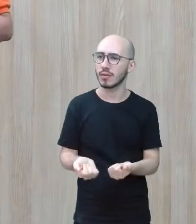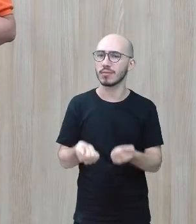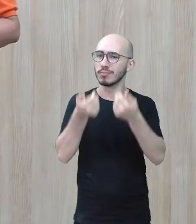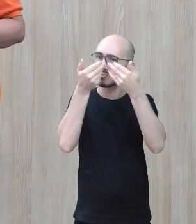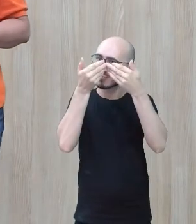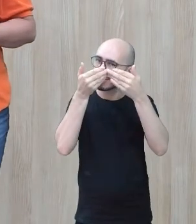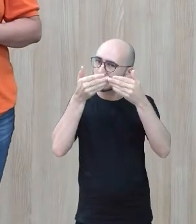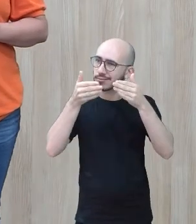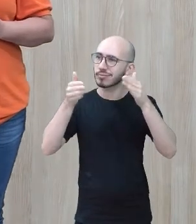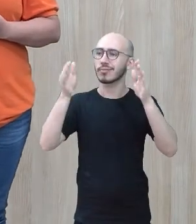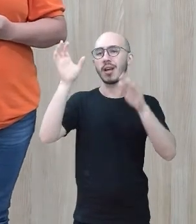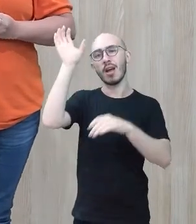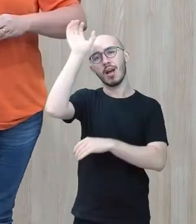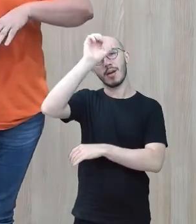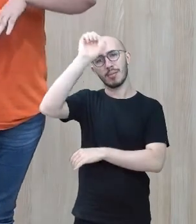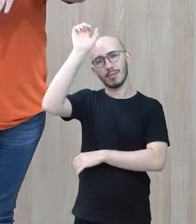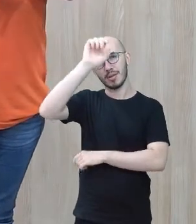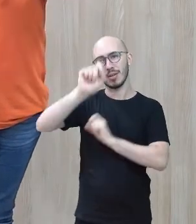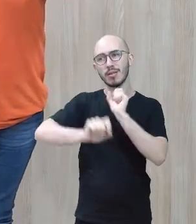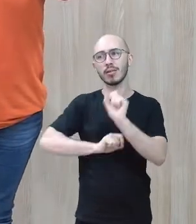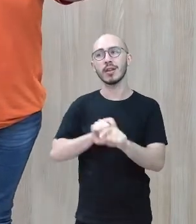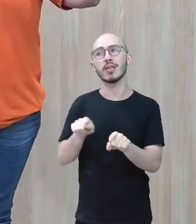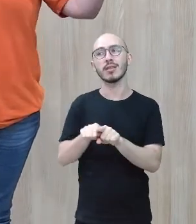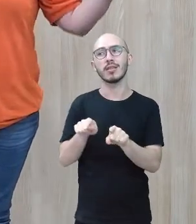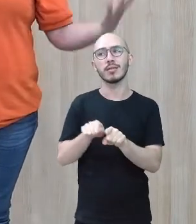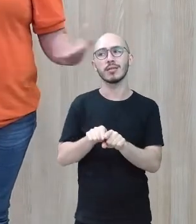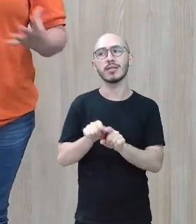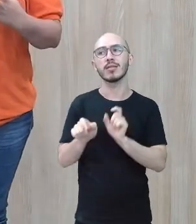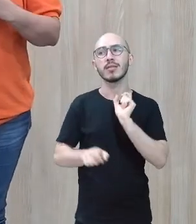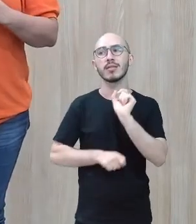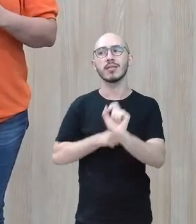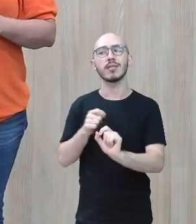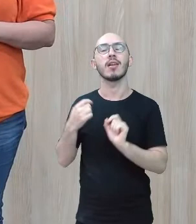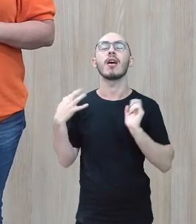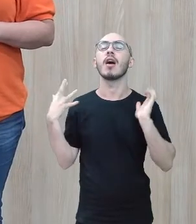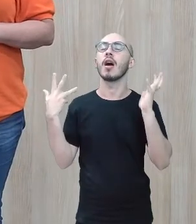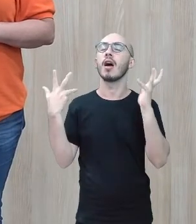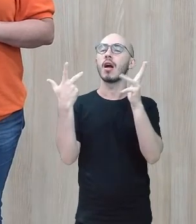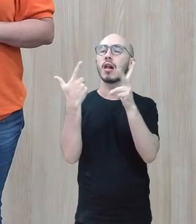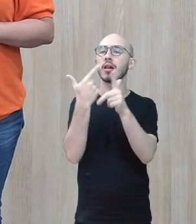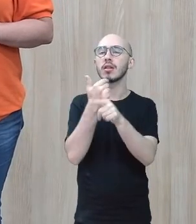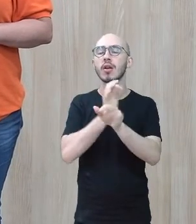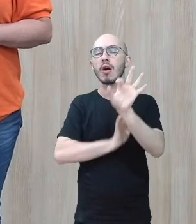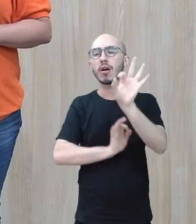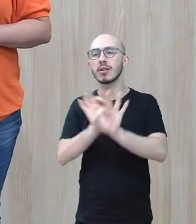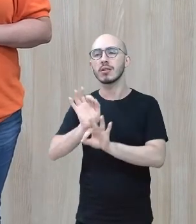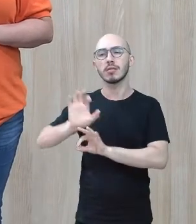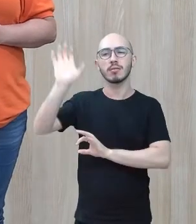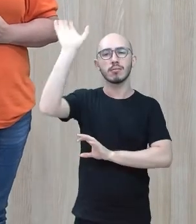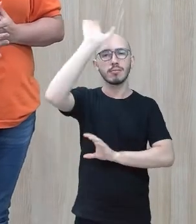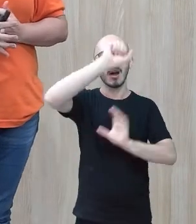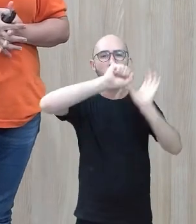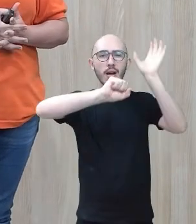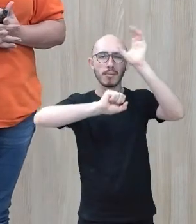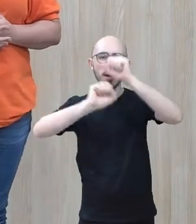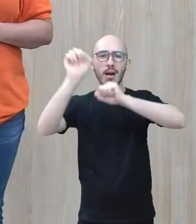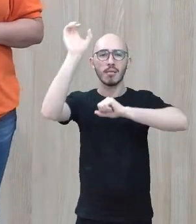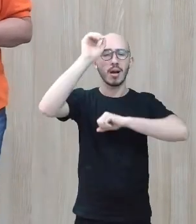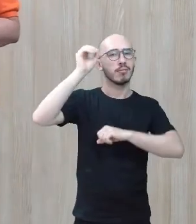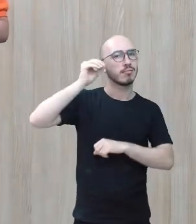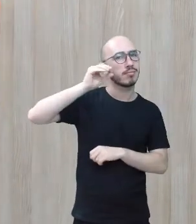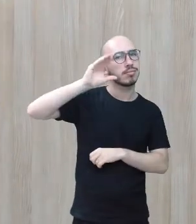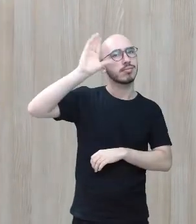este conhecimento e construir a linda coxa de retalho de aprendizado.